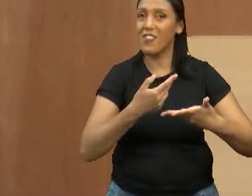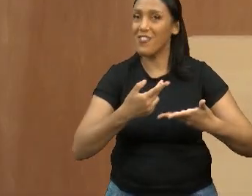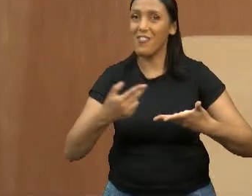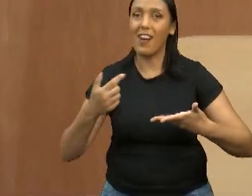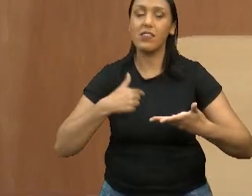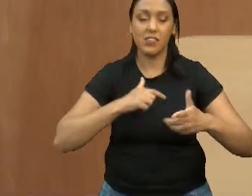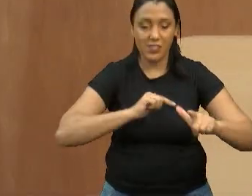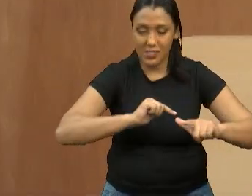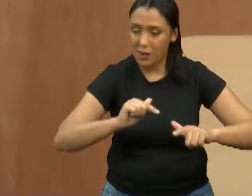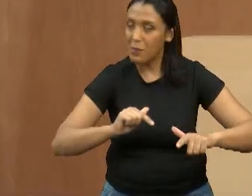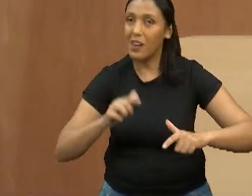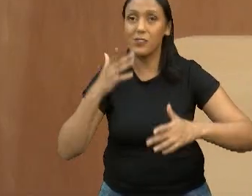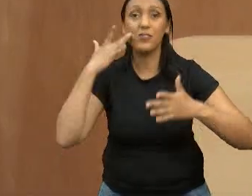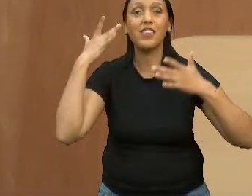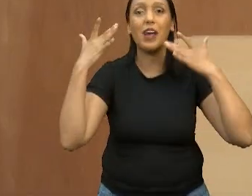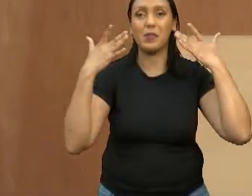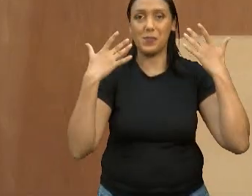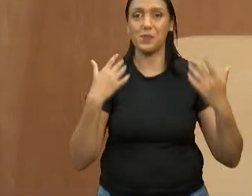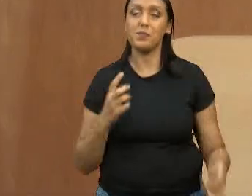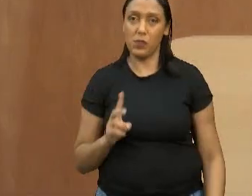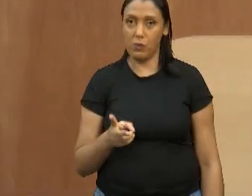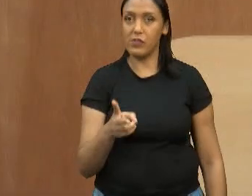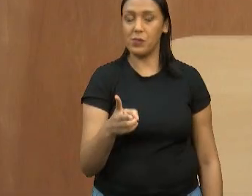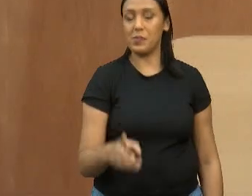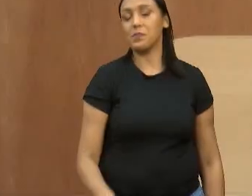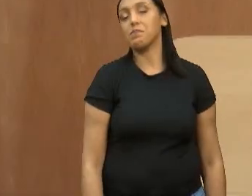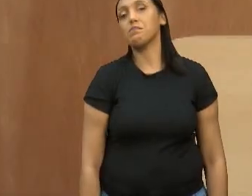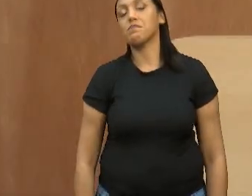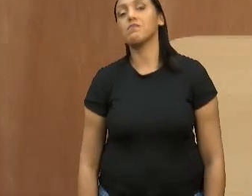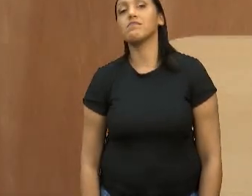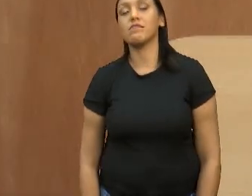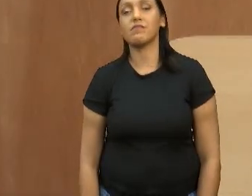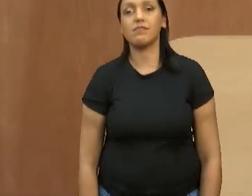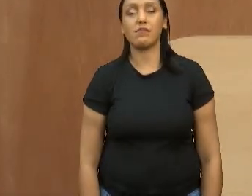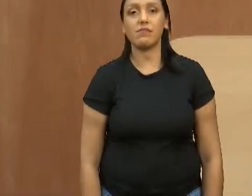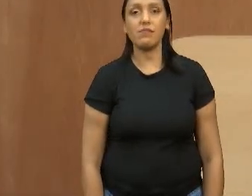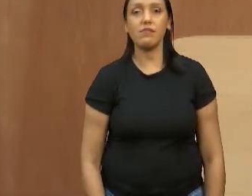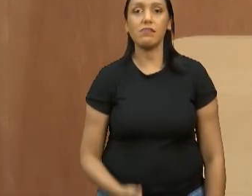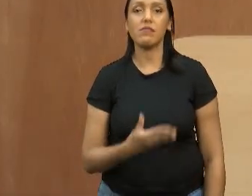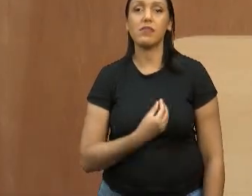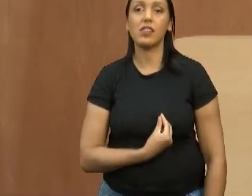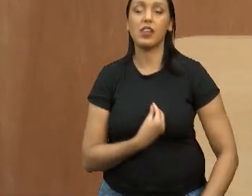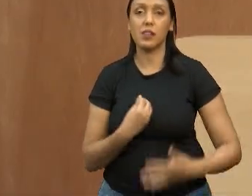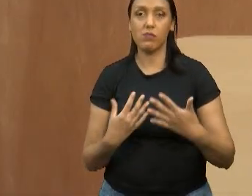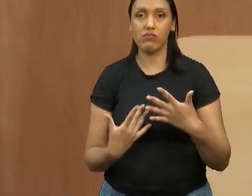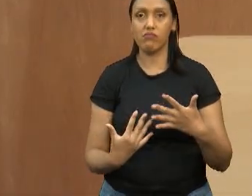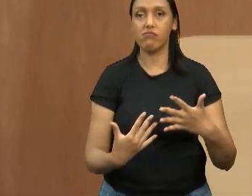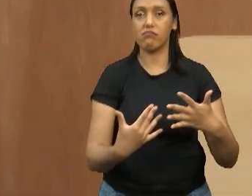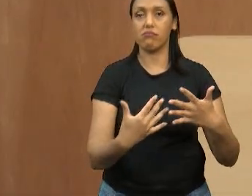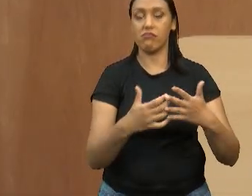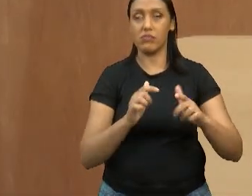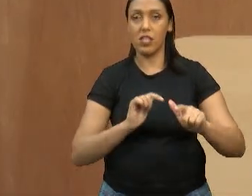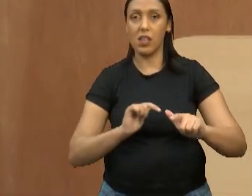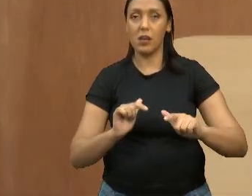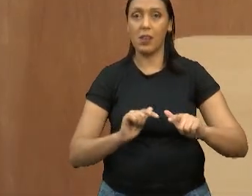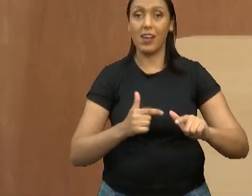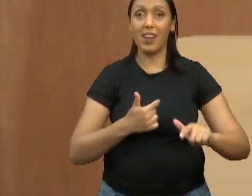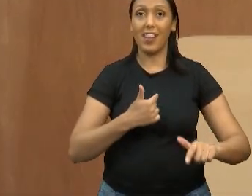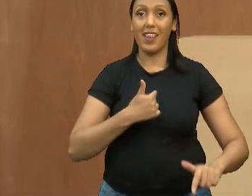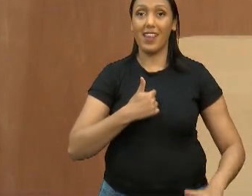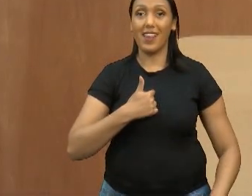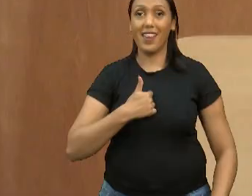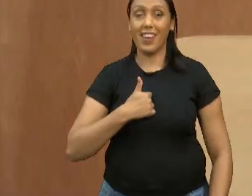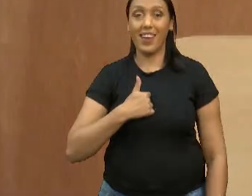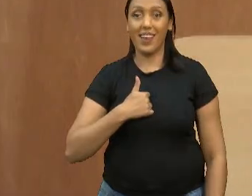Continuando e pulando alguns trechos, tá? Nesse percurso, eu acabei encontrando a linguagem do palhaço.